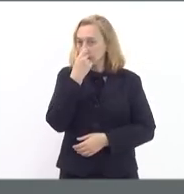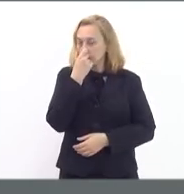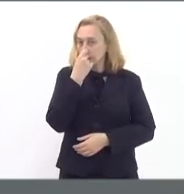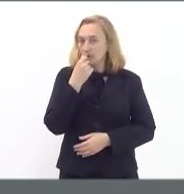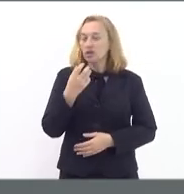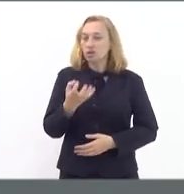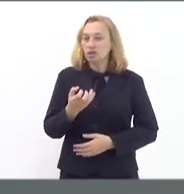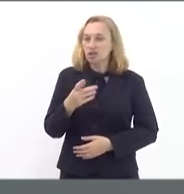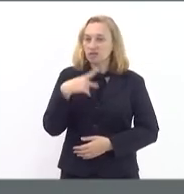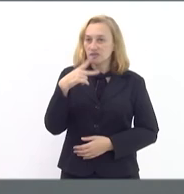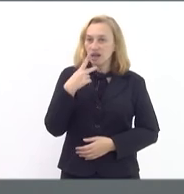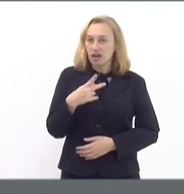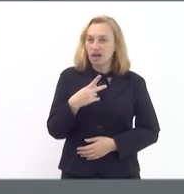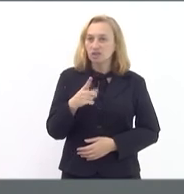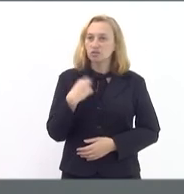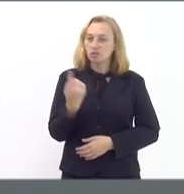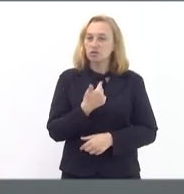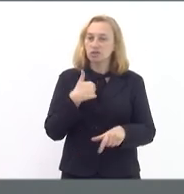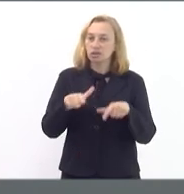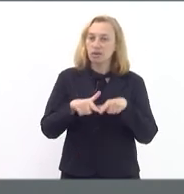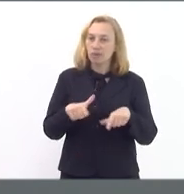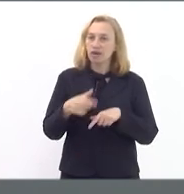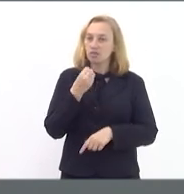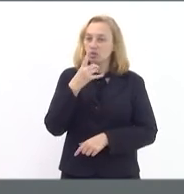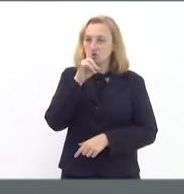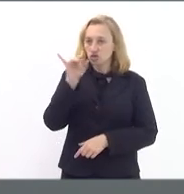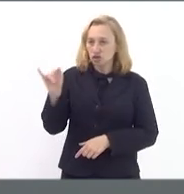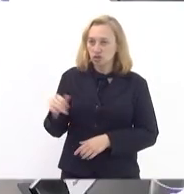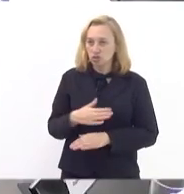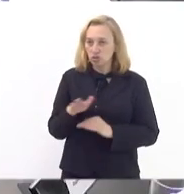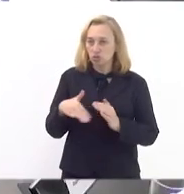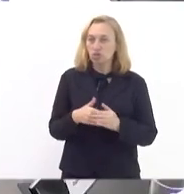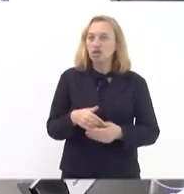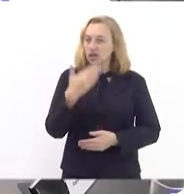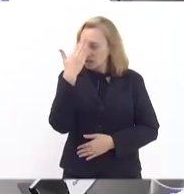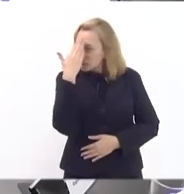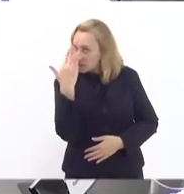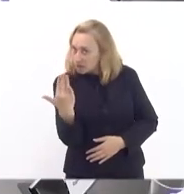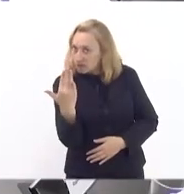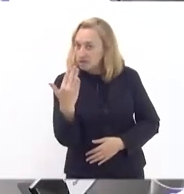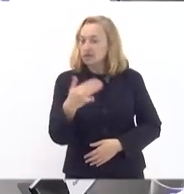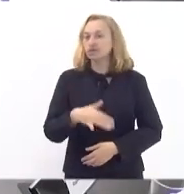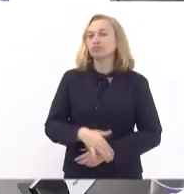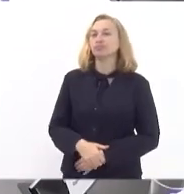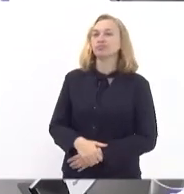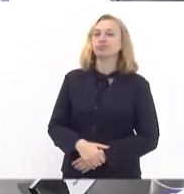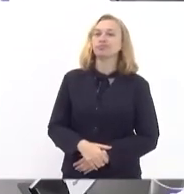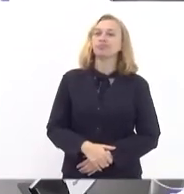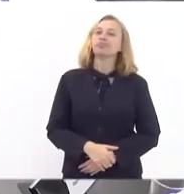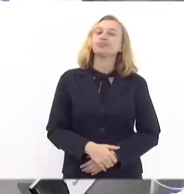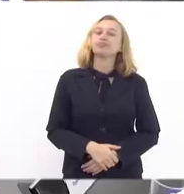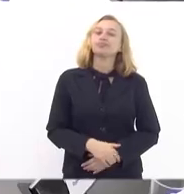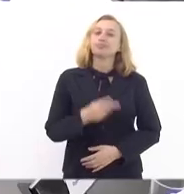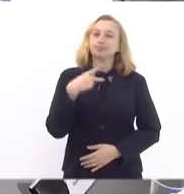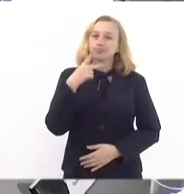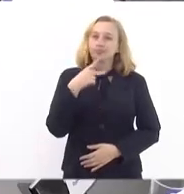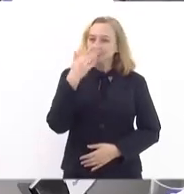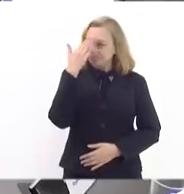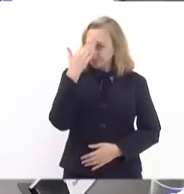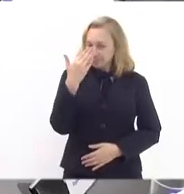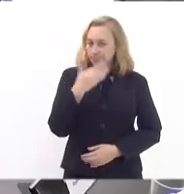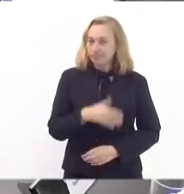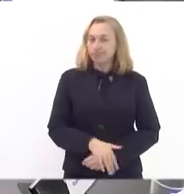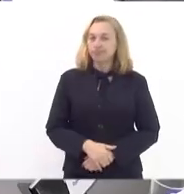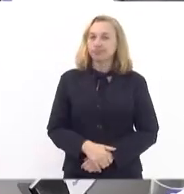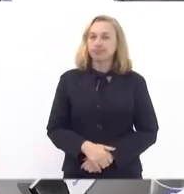hoje era o que eu tinha para falar do nosso serviço bom dia tudo ele agradecer a sua sua exposição Muito